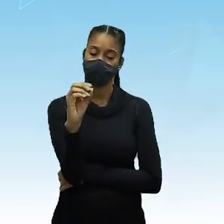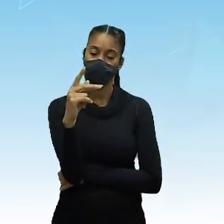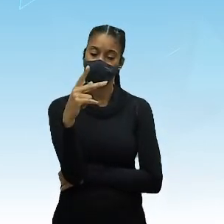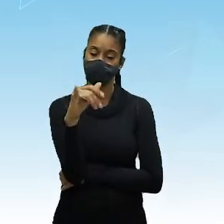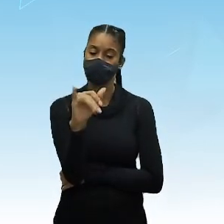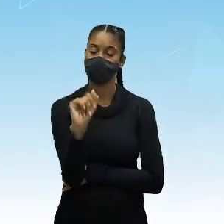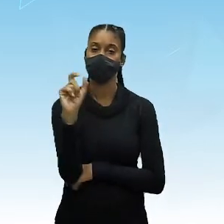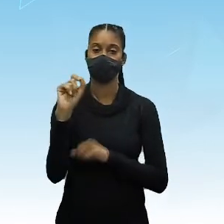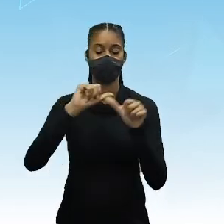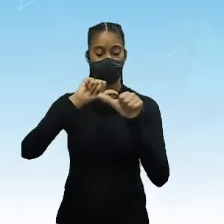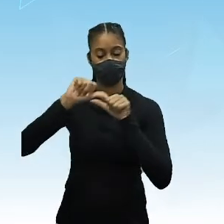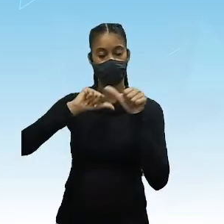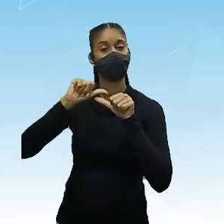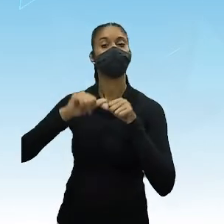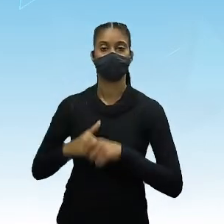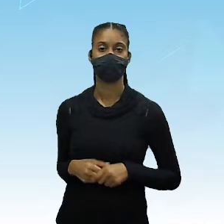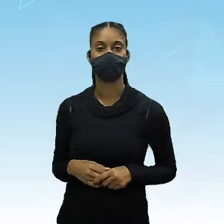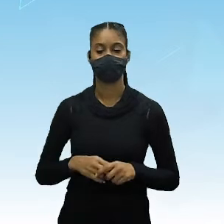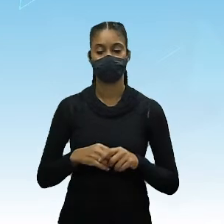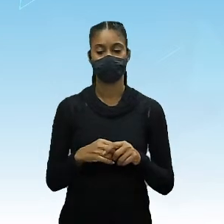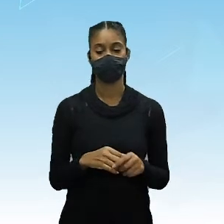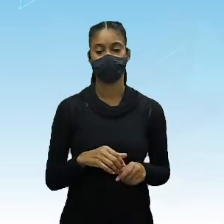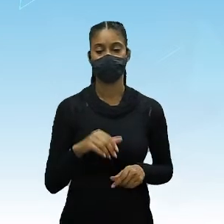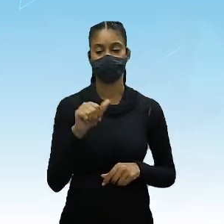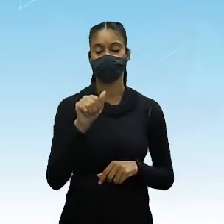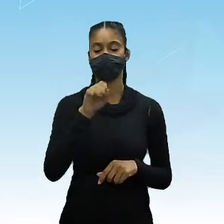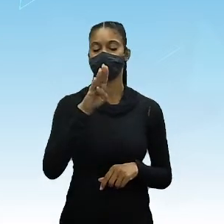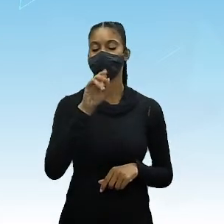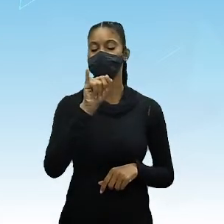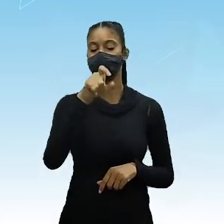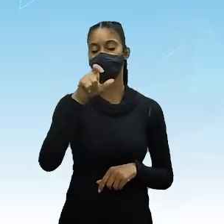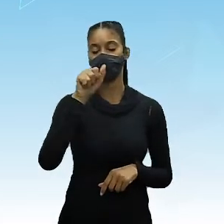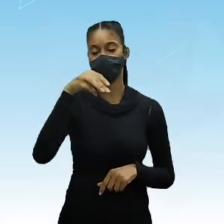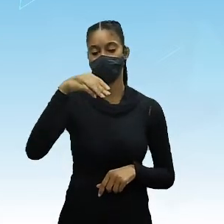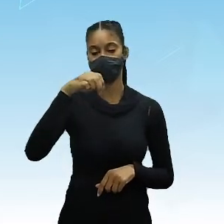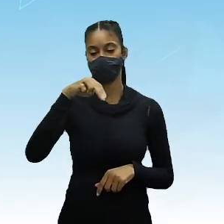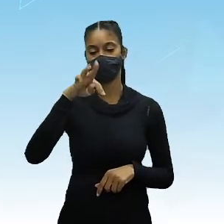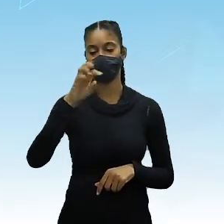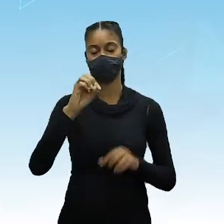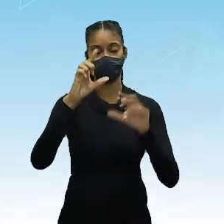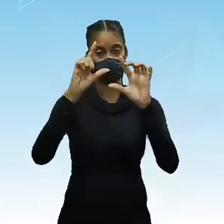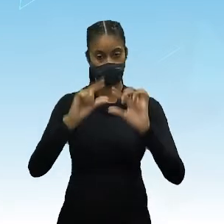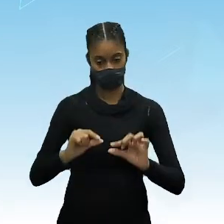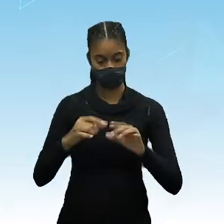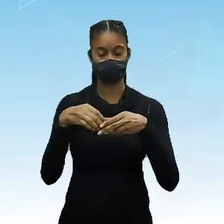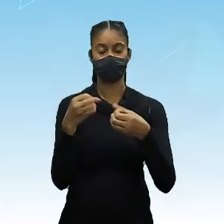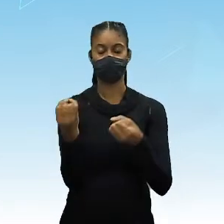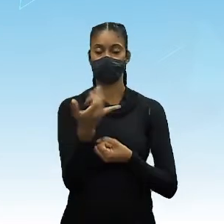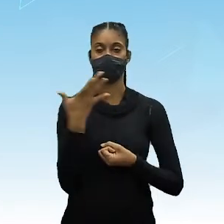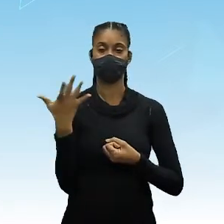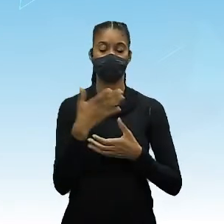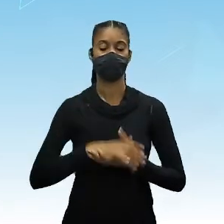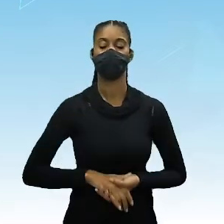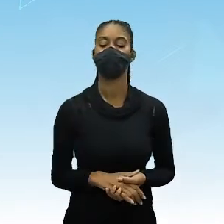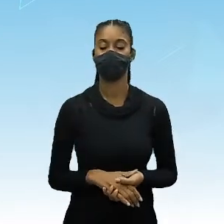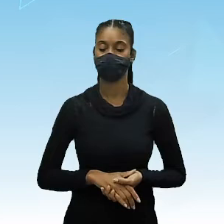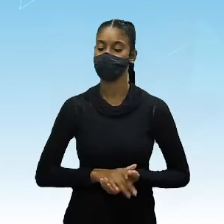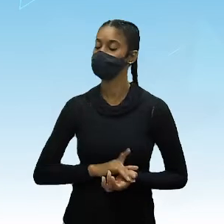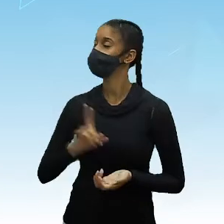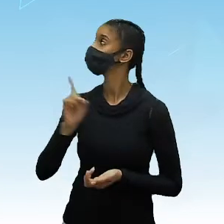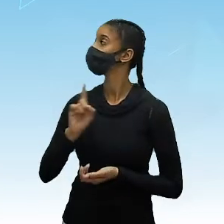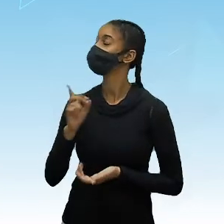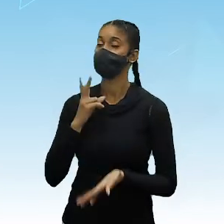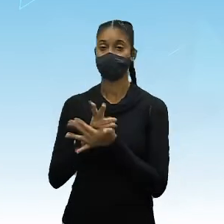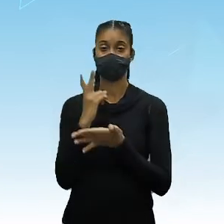né? Na verdade, a gente chama de abaixamento, quantos graus Celsius diminuiu a temperatura de congelamento. Aqui é uma